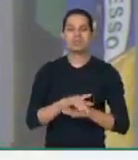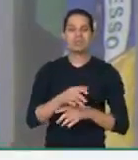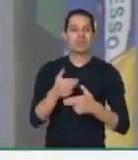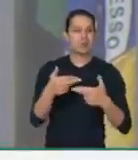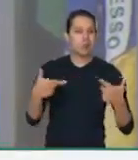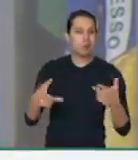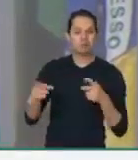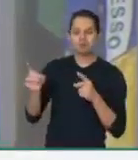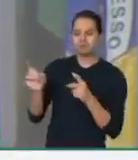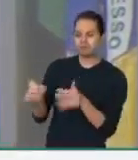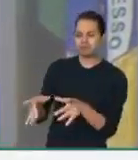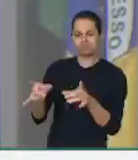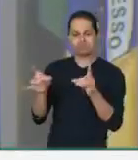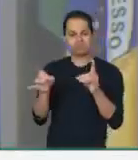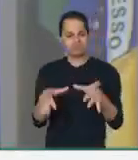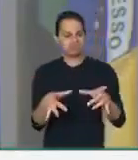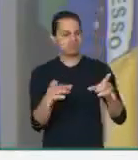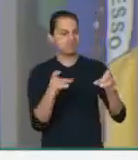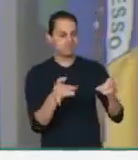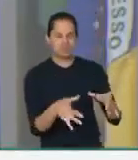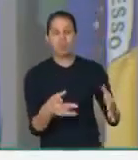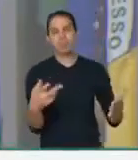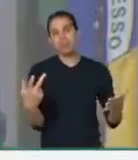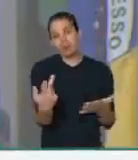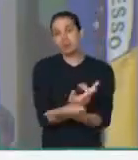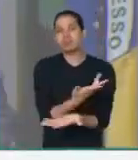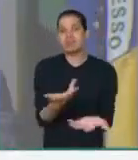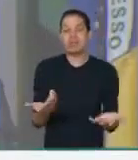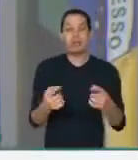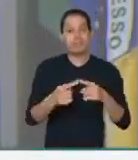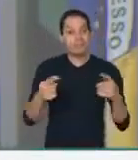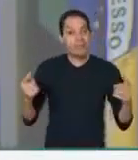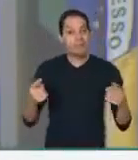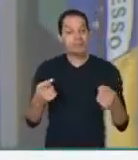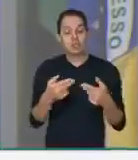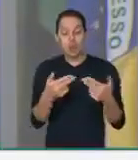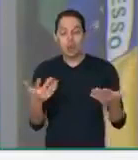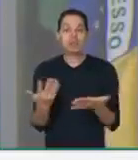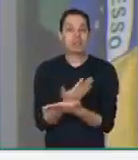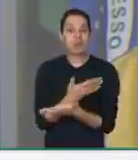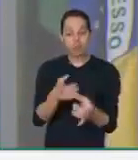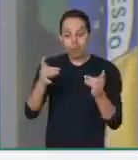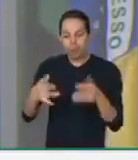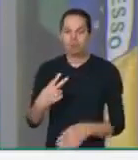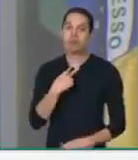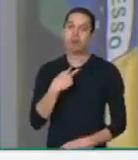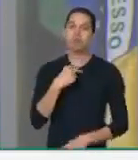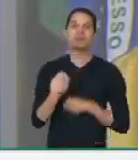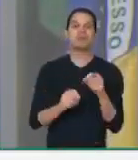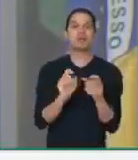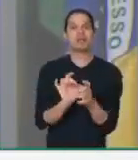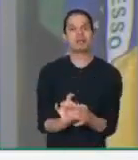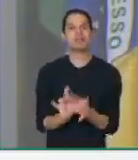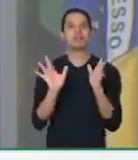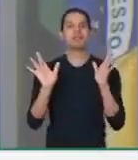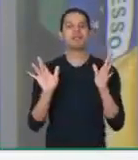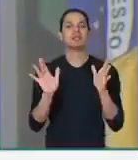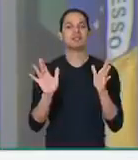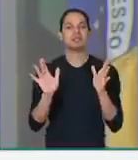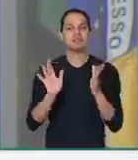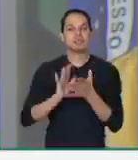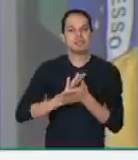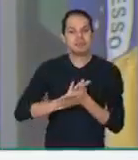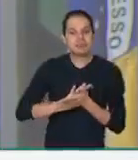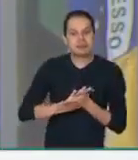muitas coisas mas se há algo que não podemos abrir mão é da nossa liberdade e que ela vem sendo